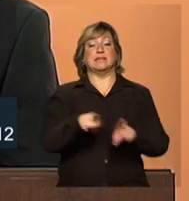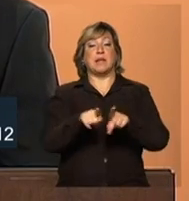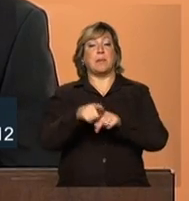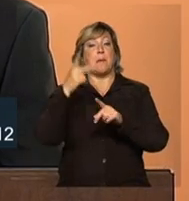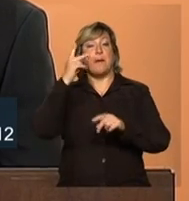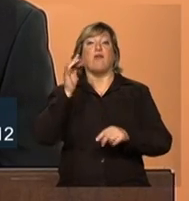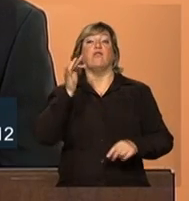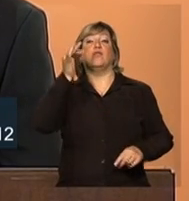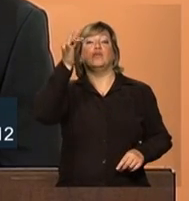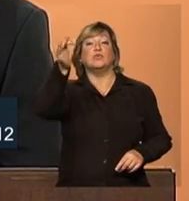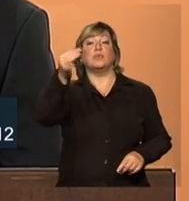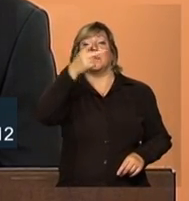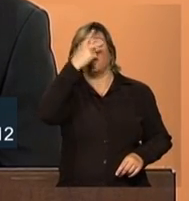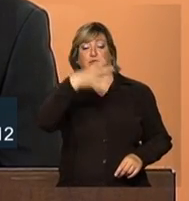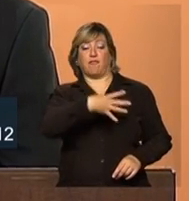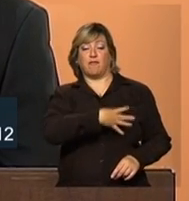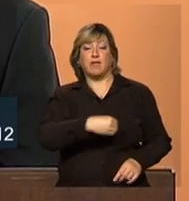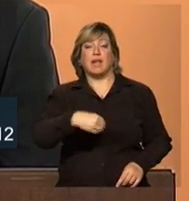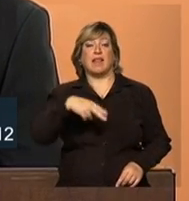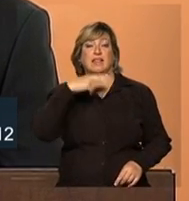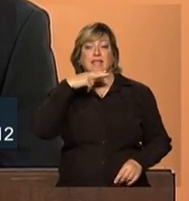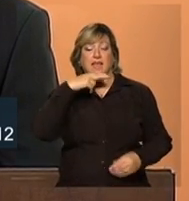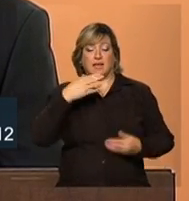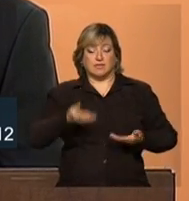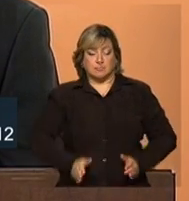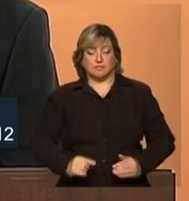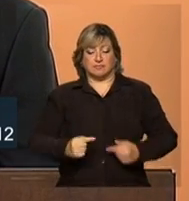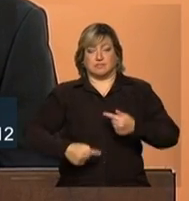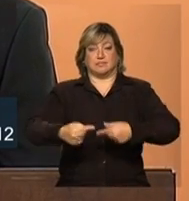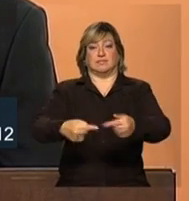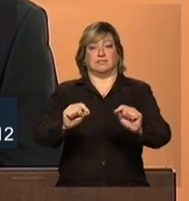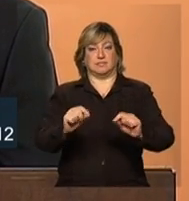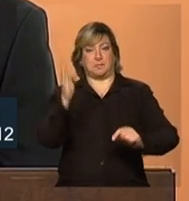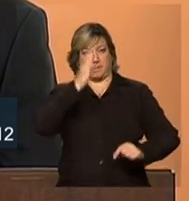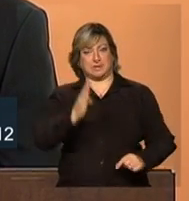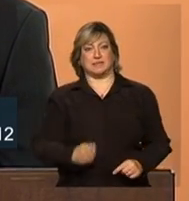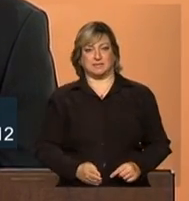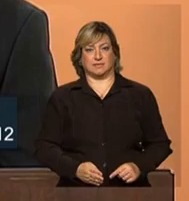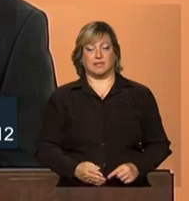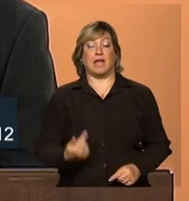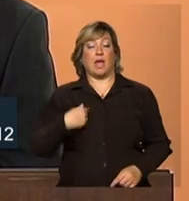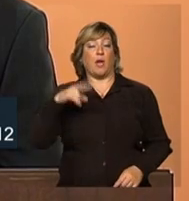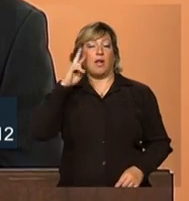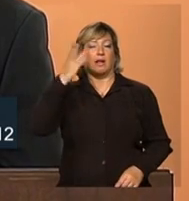futuras gerações de brasileiros. Eu lembro que quando eu cheguei na Fórmula 1 em